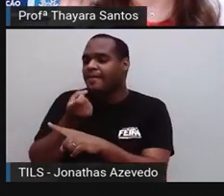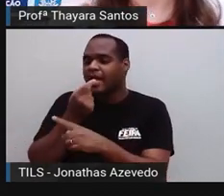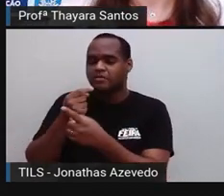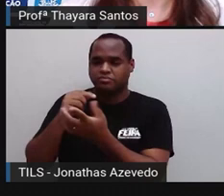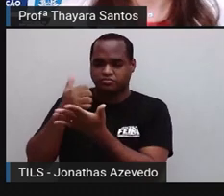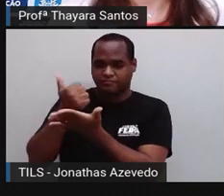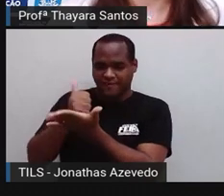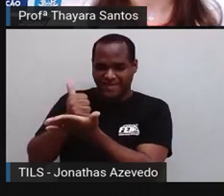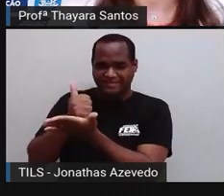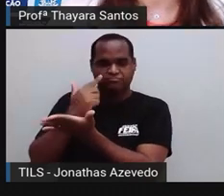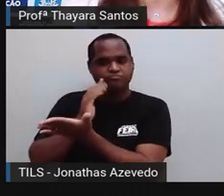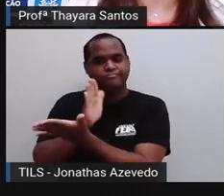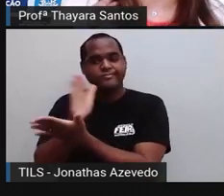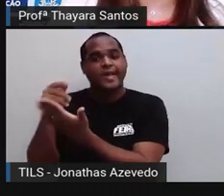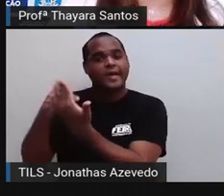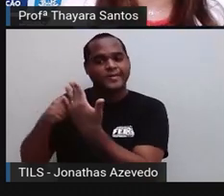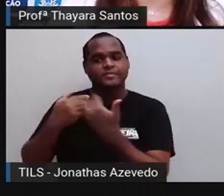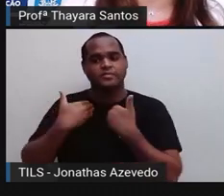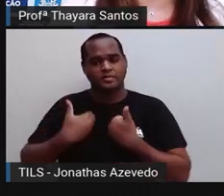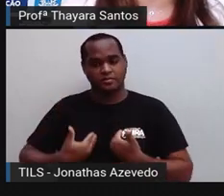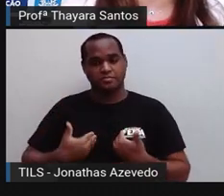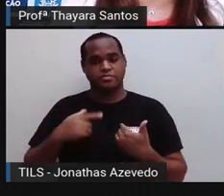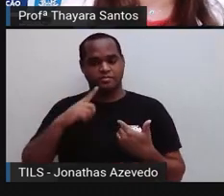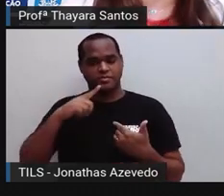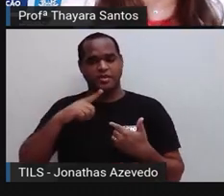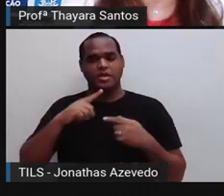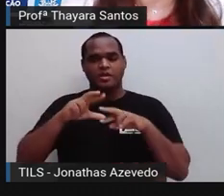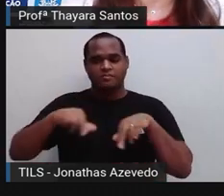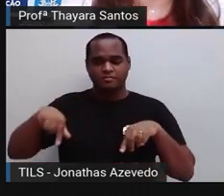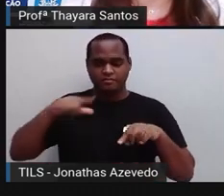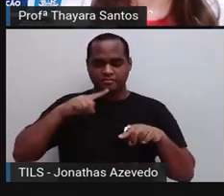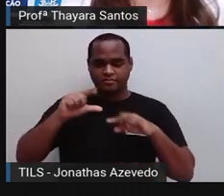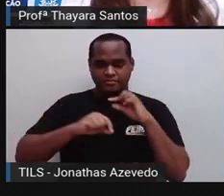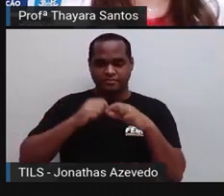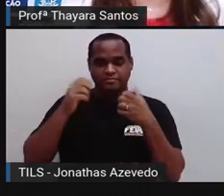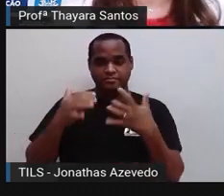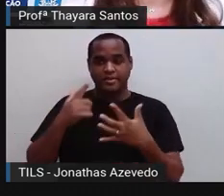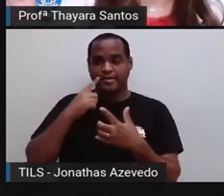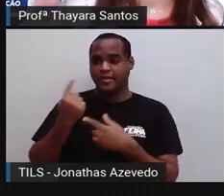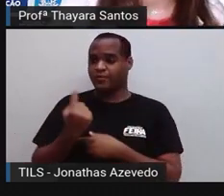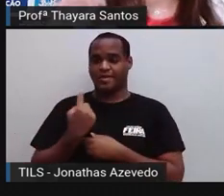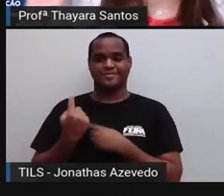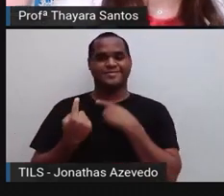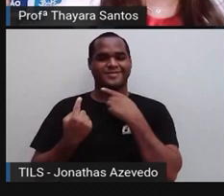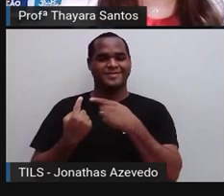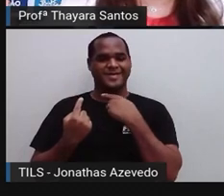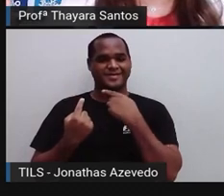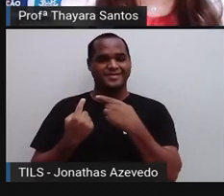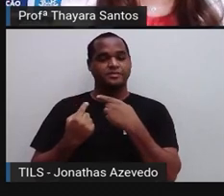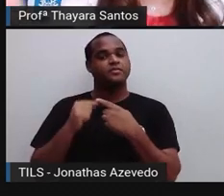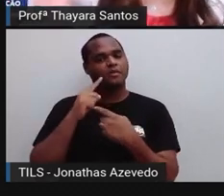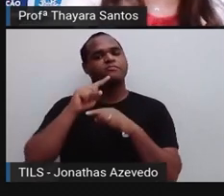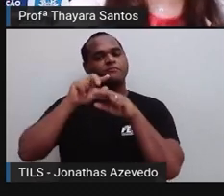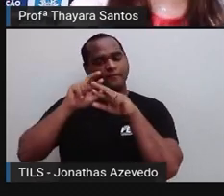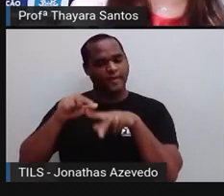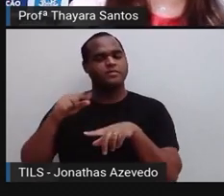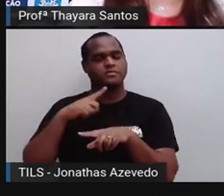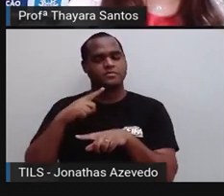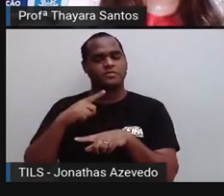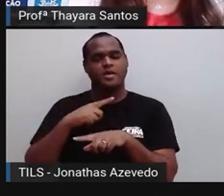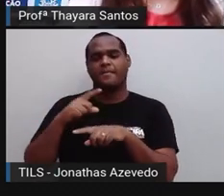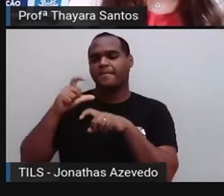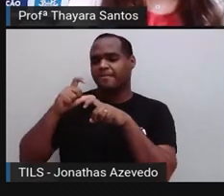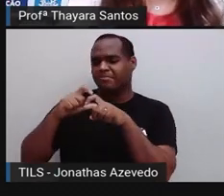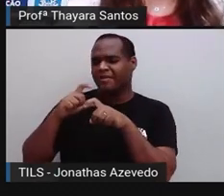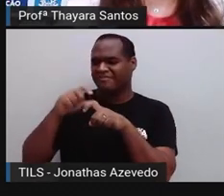fazendo isso para ajudar o nosso corpo a desempenhar alguma função que ele não está conseguindo fazer sozinho. Então, esses medicamentos não